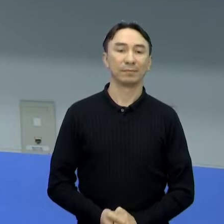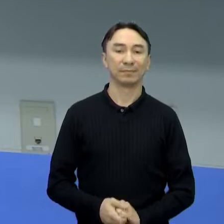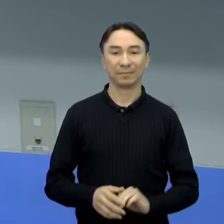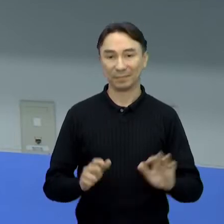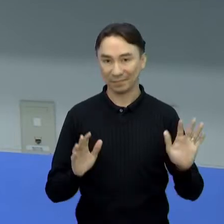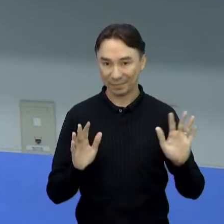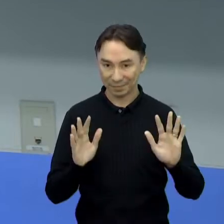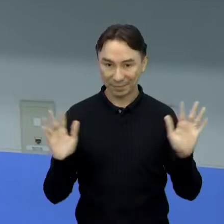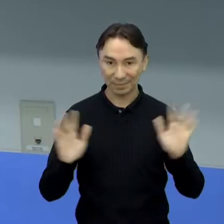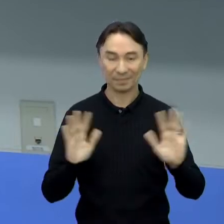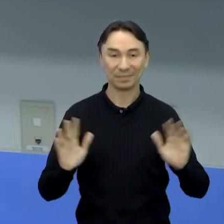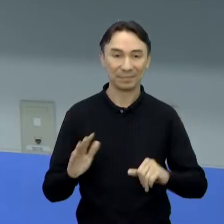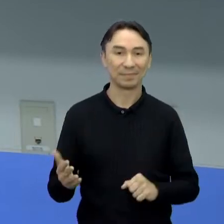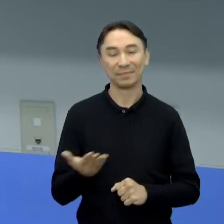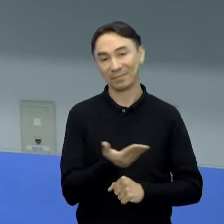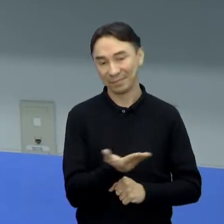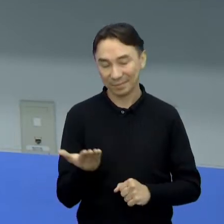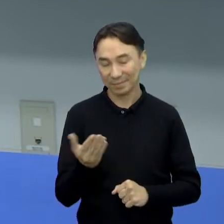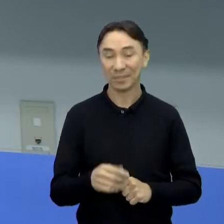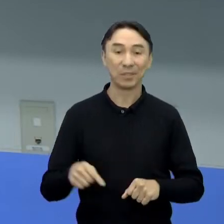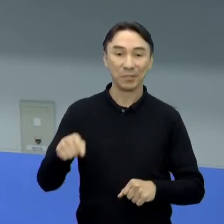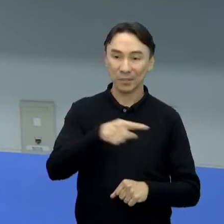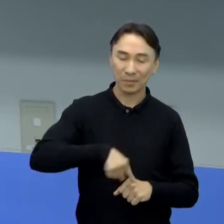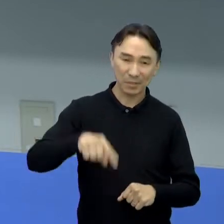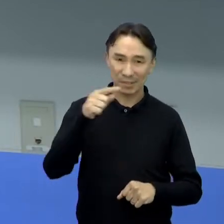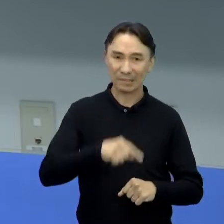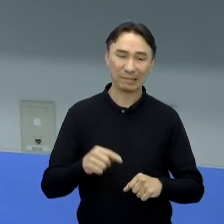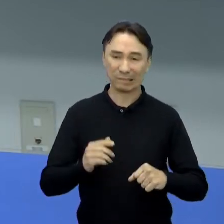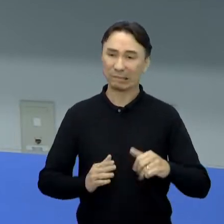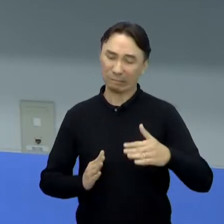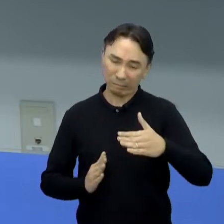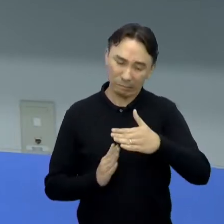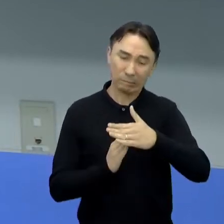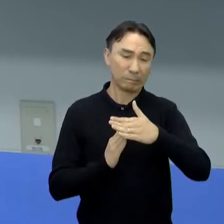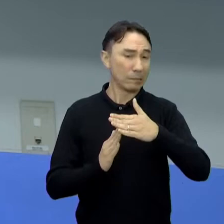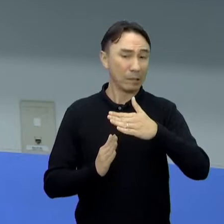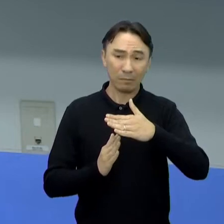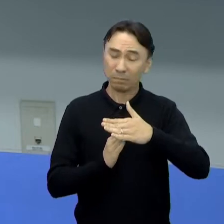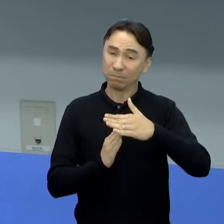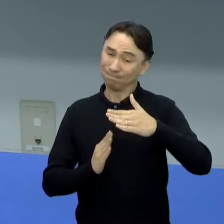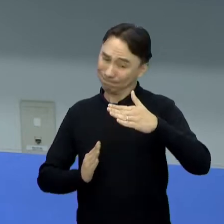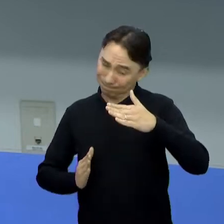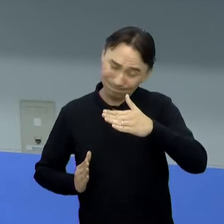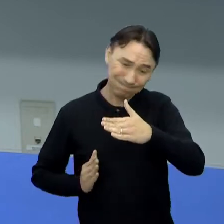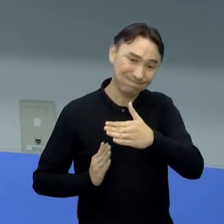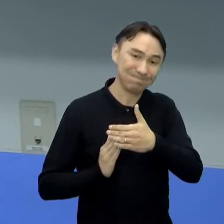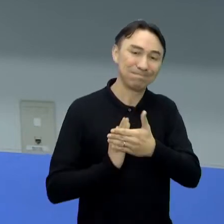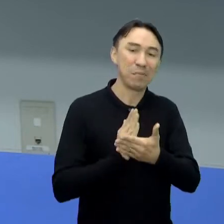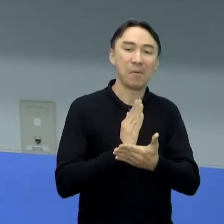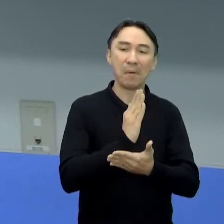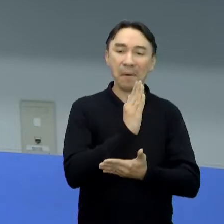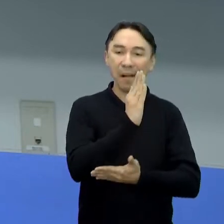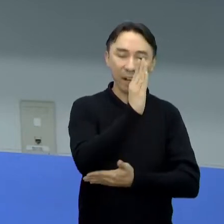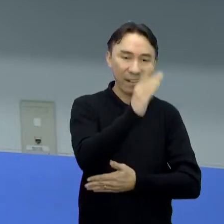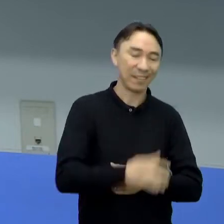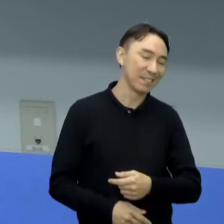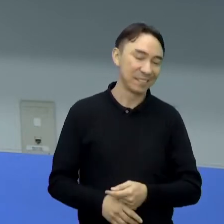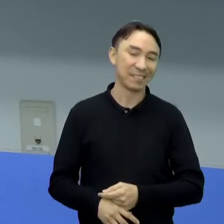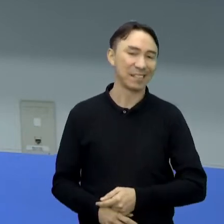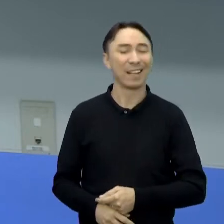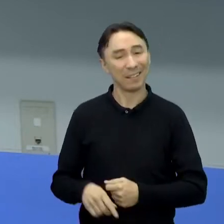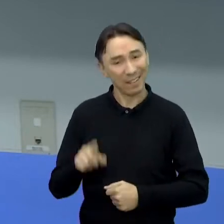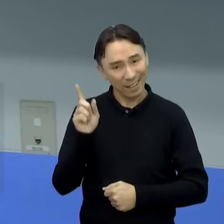Olá, superar desafios é dos humanos, superar desafios é de toda a